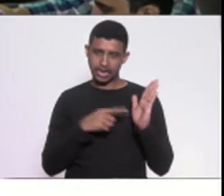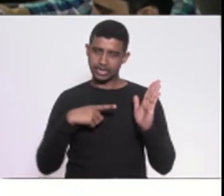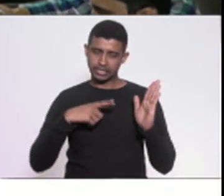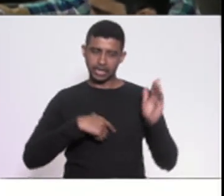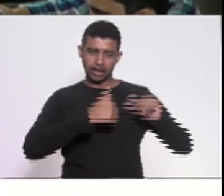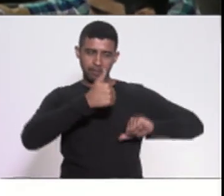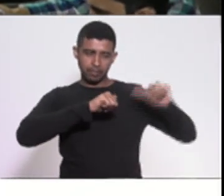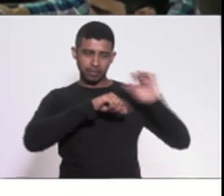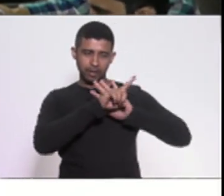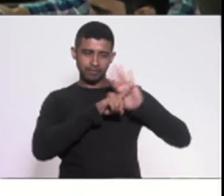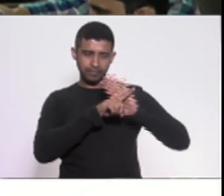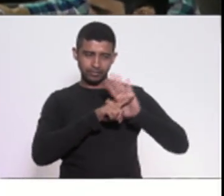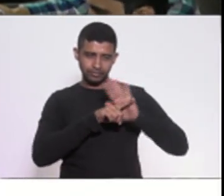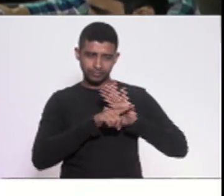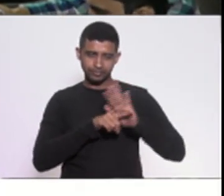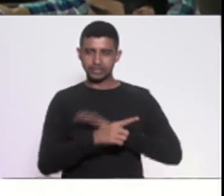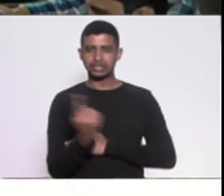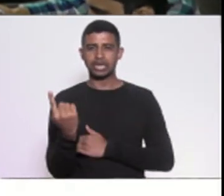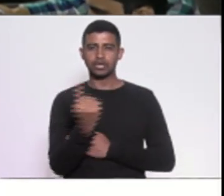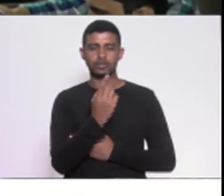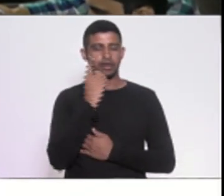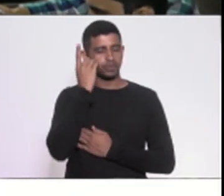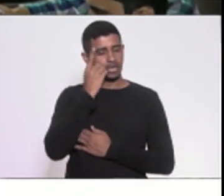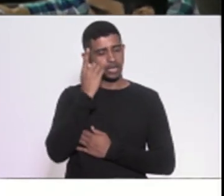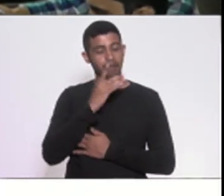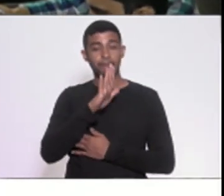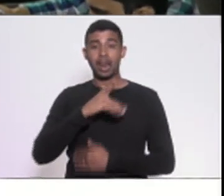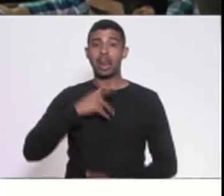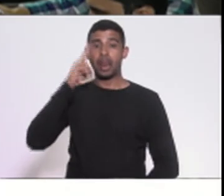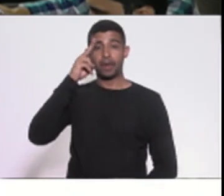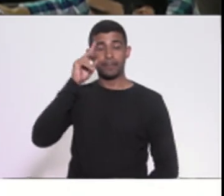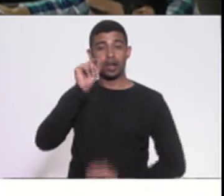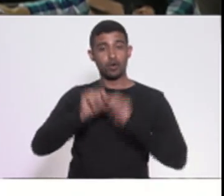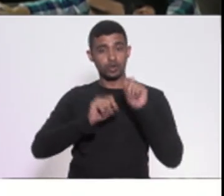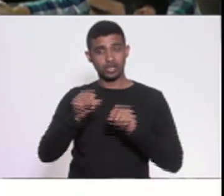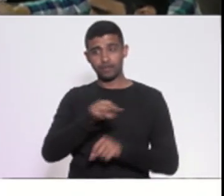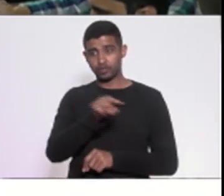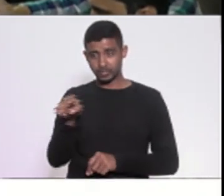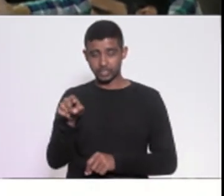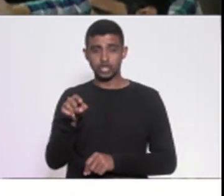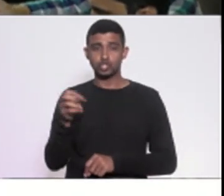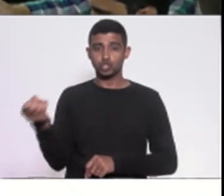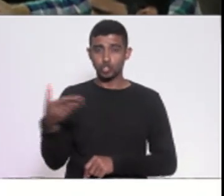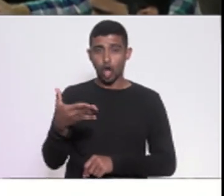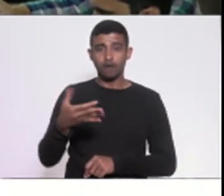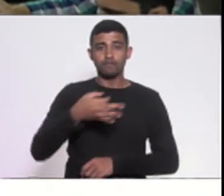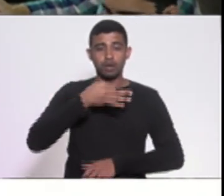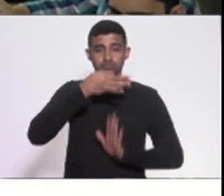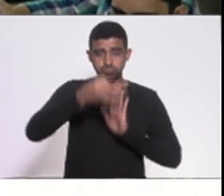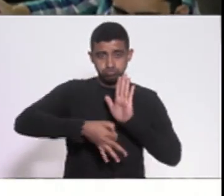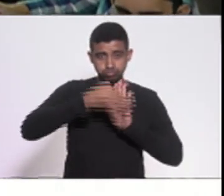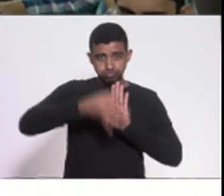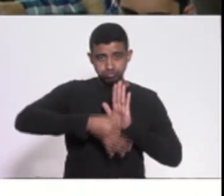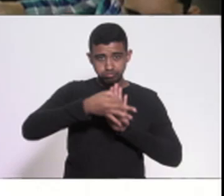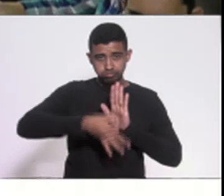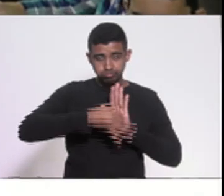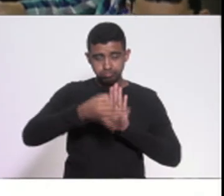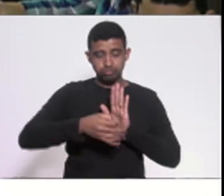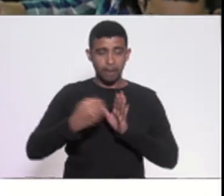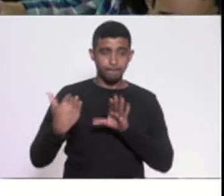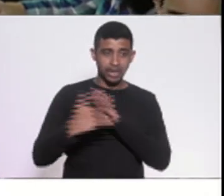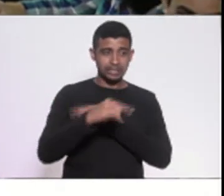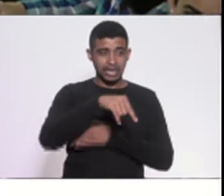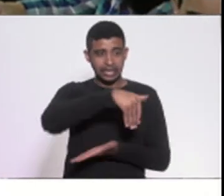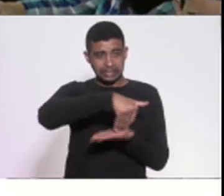análise por parte de todos os deputados, lembrando aqui que a gente pede que as novas sugestões cheguem até a secretaria